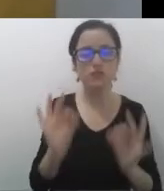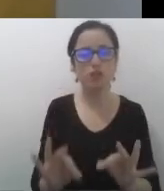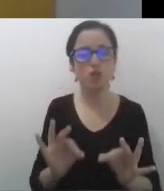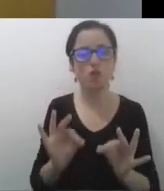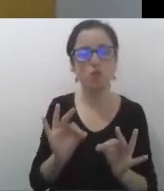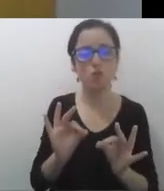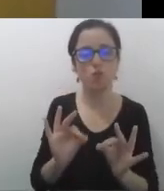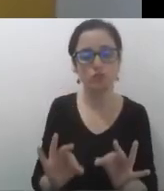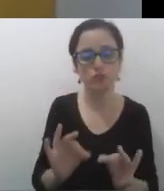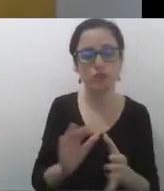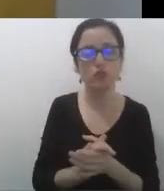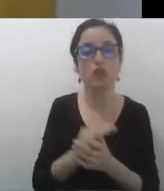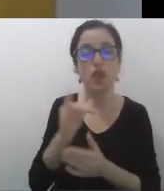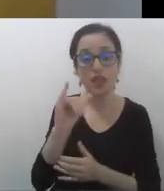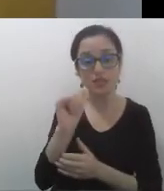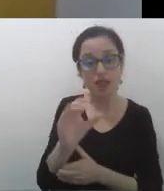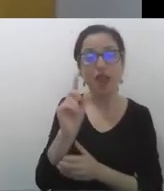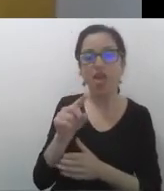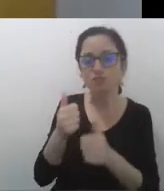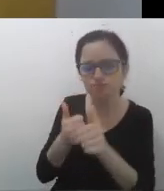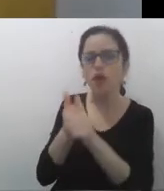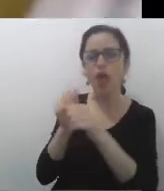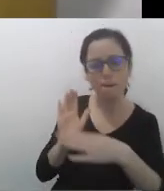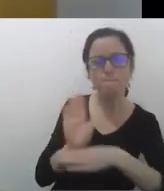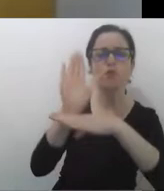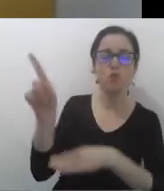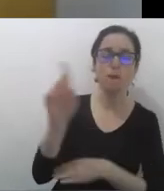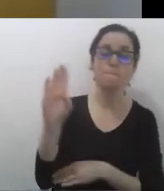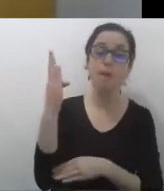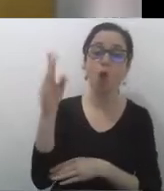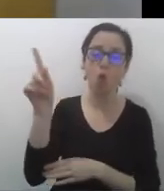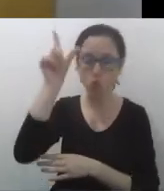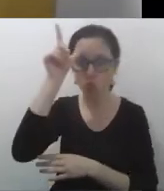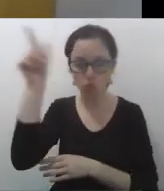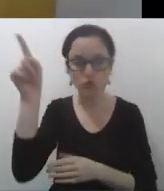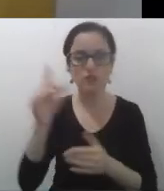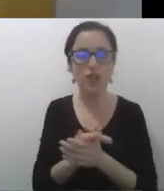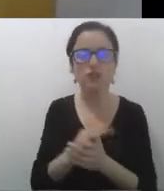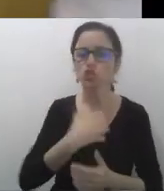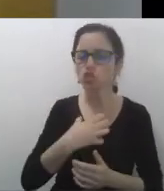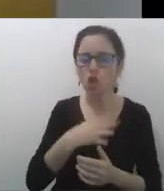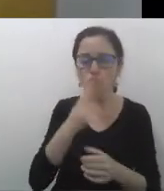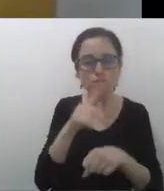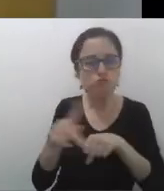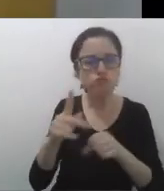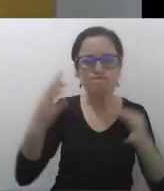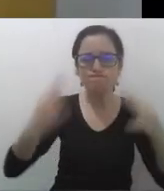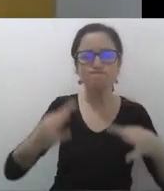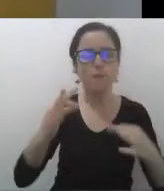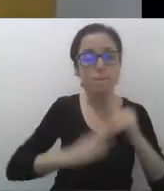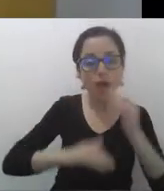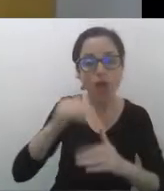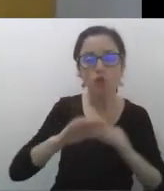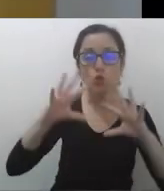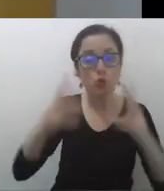nas declarações oficiais, o IAC é pró, digamos, Bauhaus, né? De maneira muito pura.